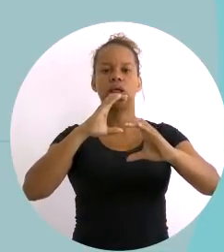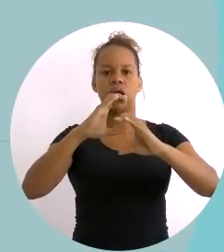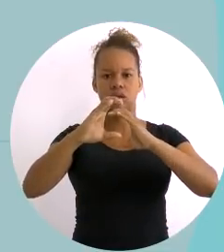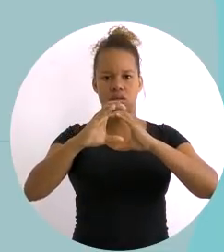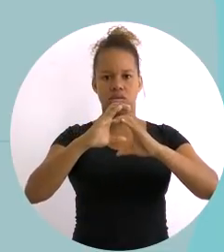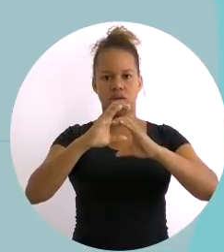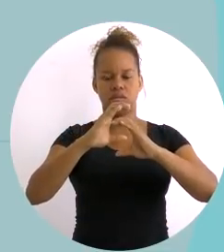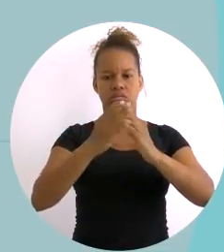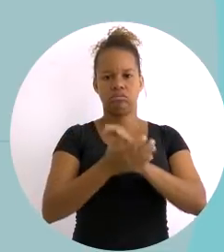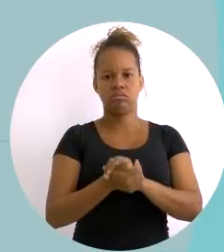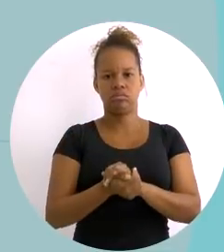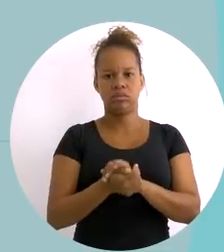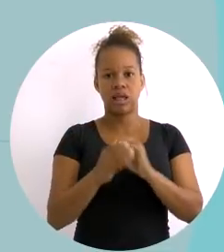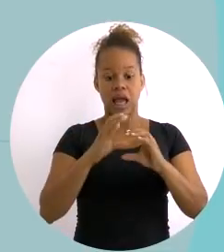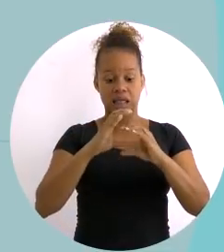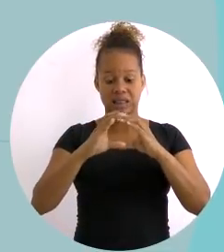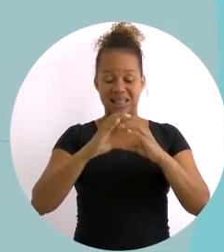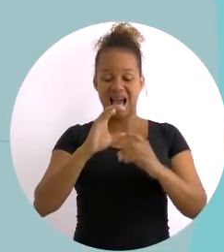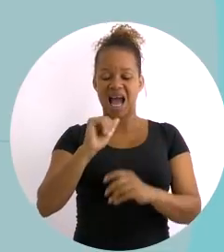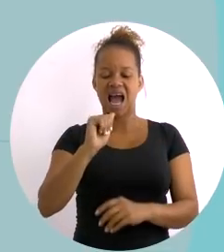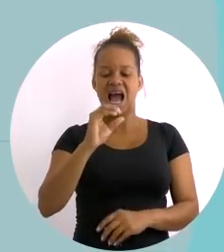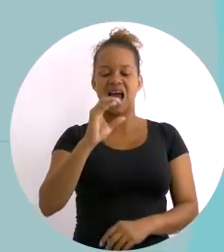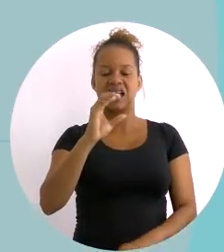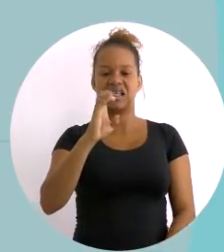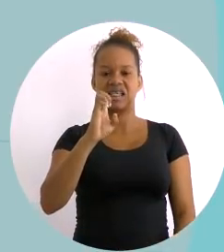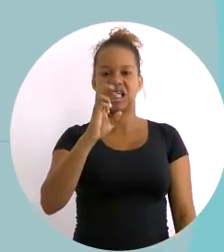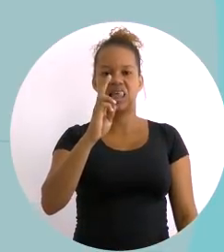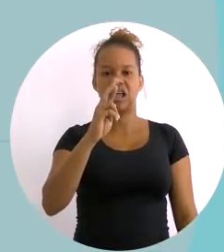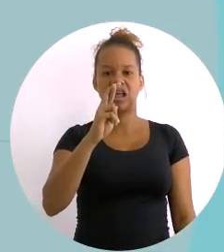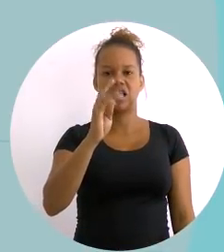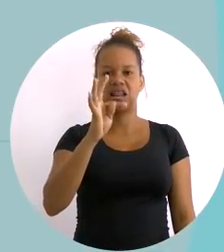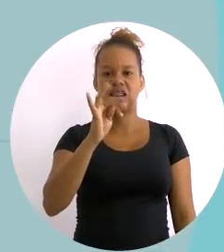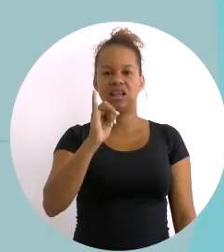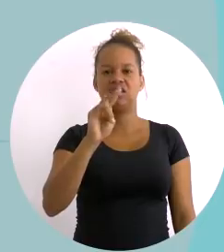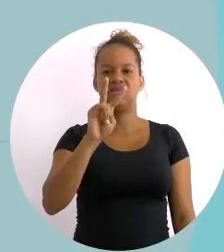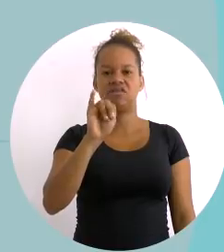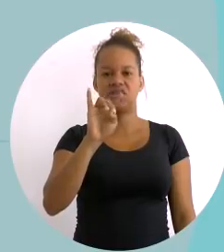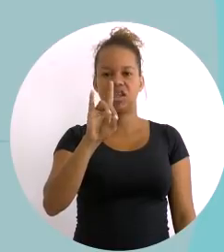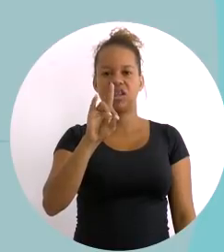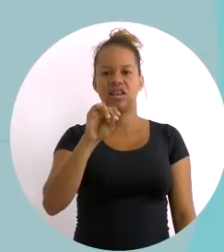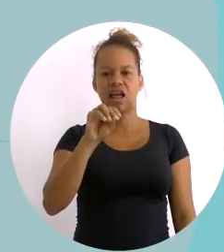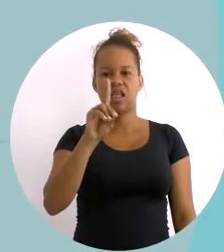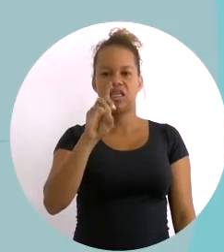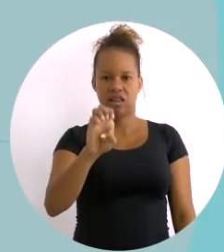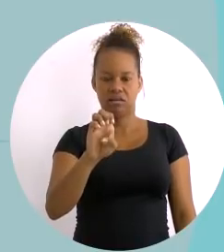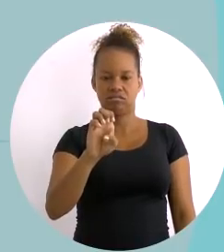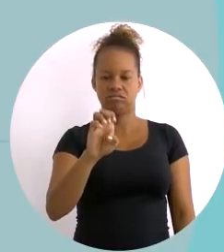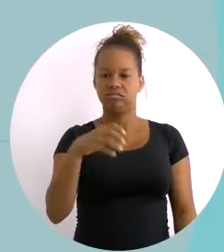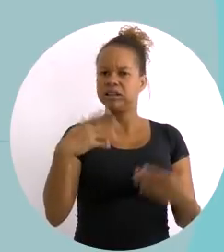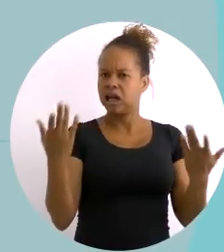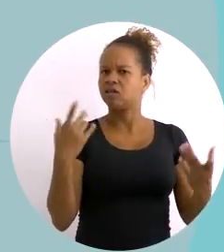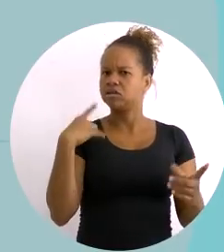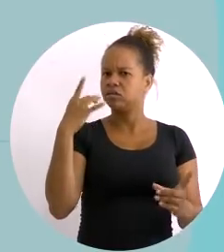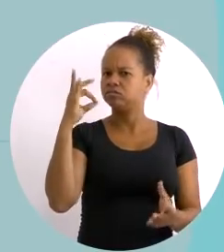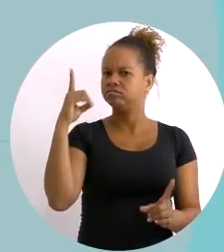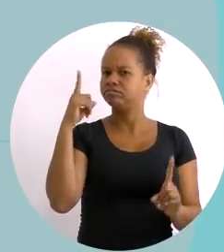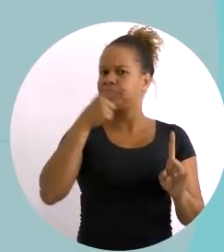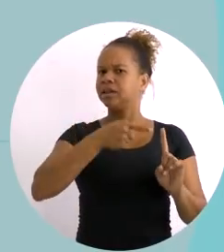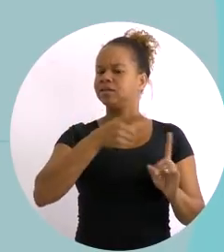Essa palavra é assertividade. Será que você é assertivo?